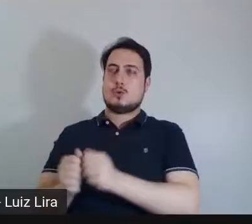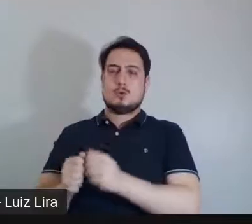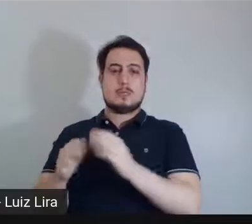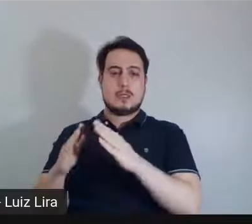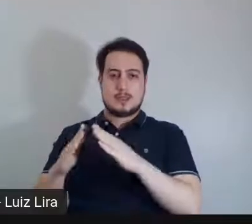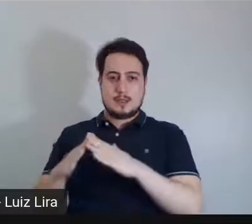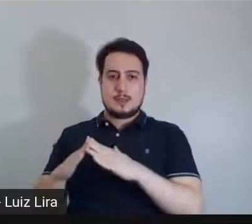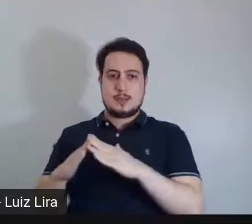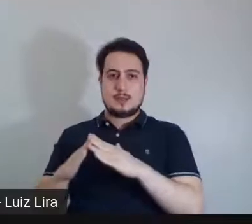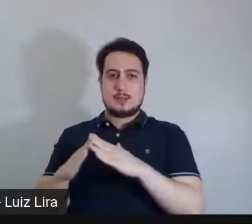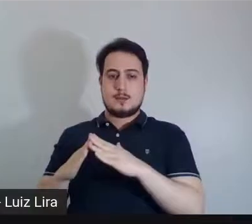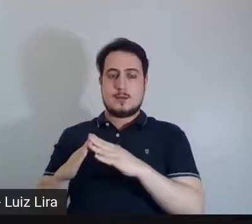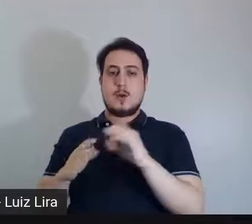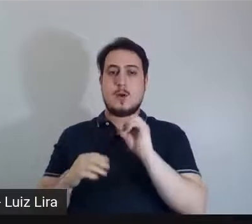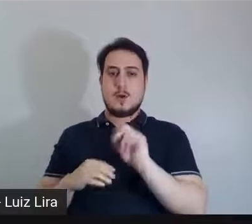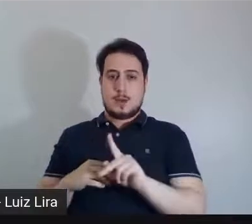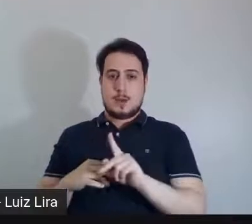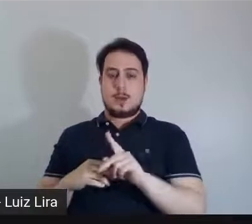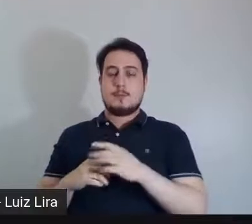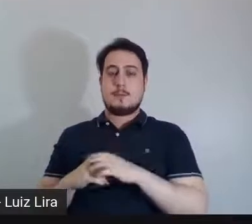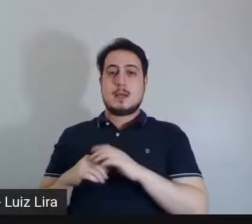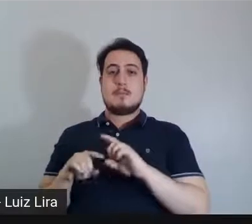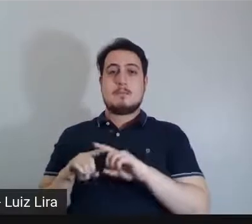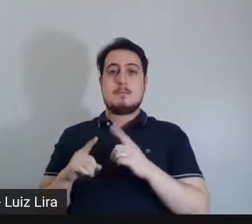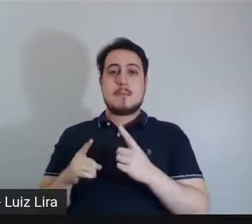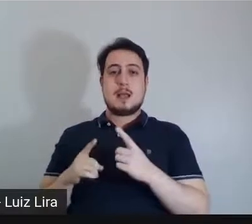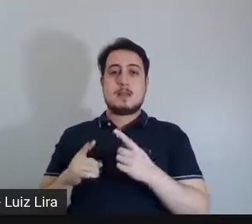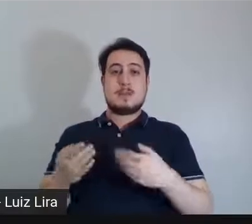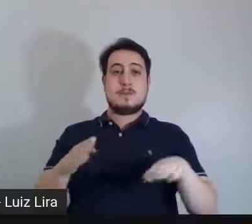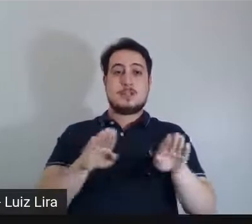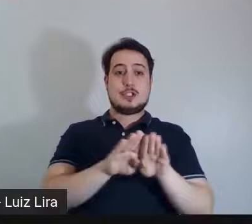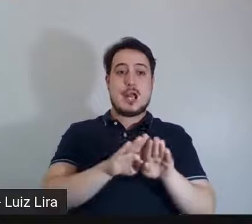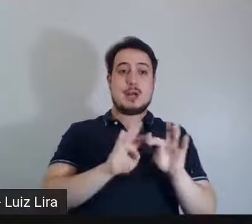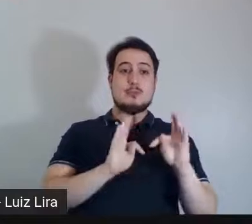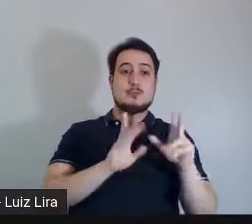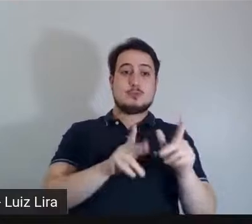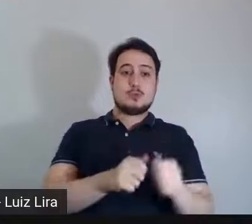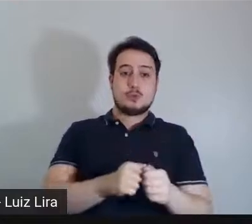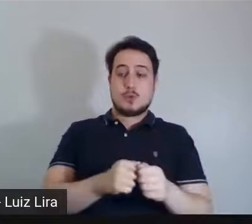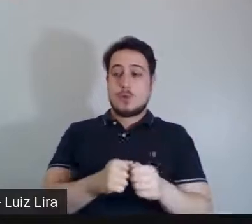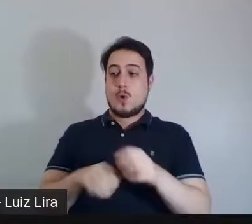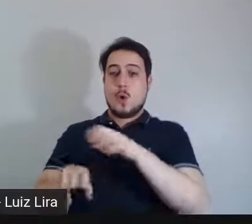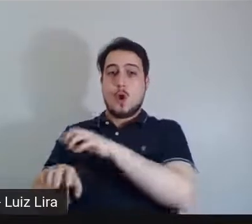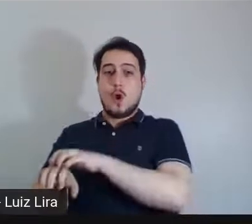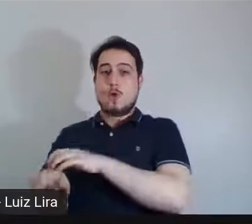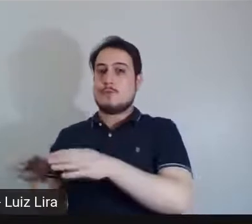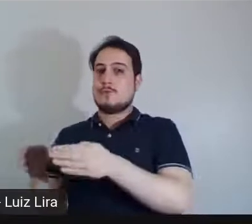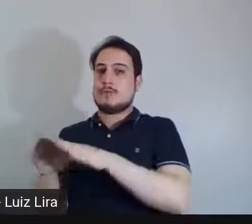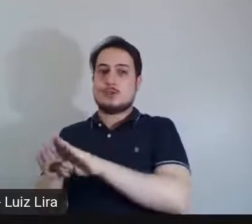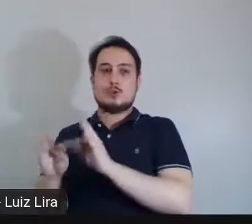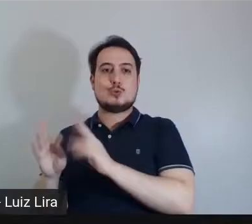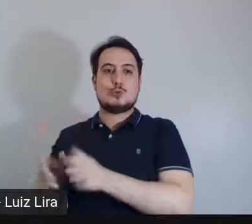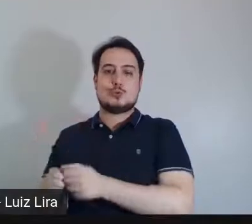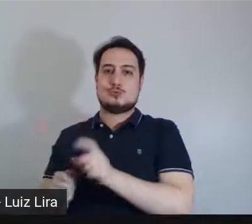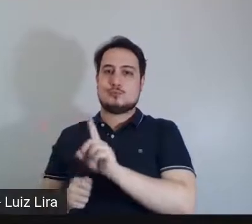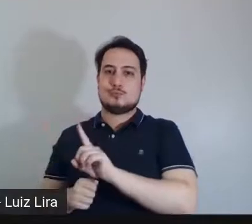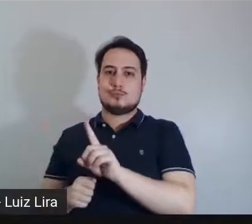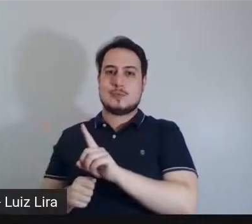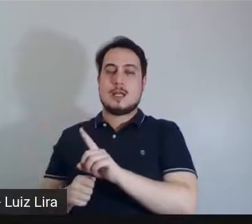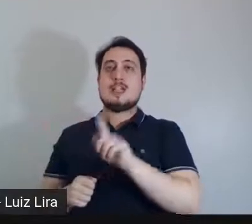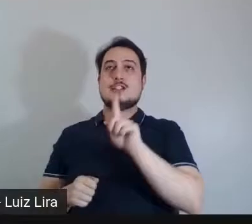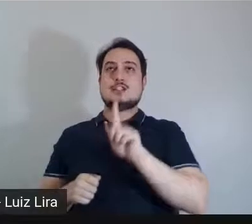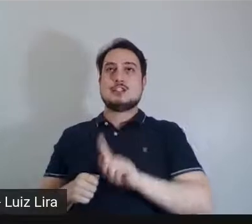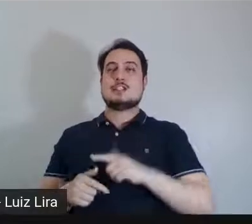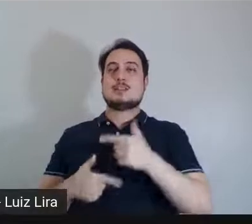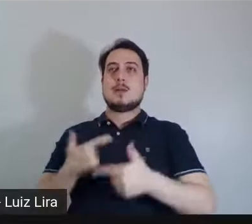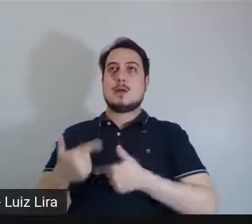tinha que fazer isso. Agora, uns fecharam tudo, outros não. Aí, o que a gente ia fazer? Então, não adiantava o gestor atuar ou